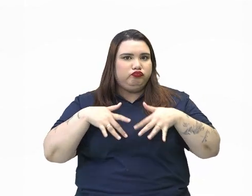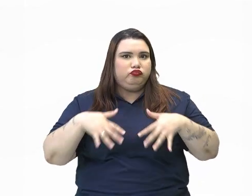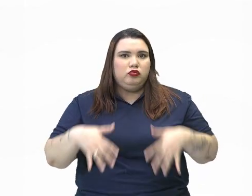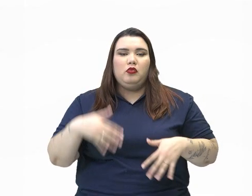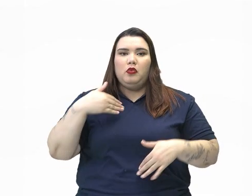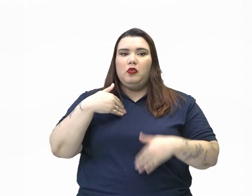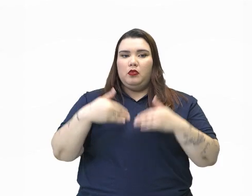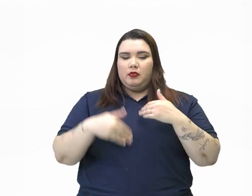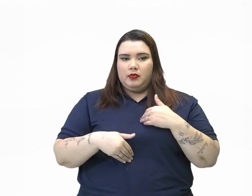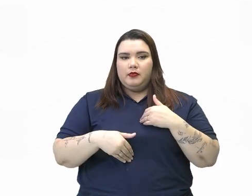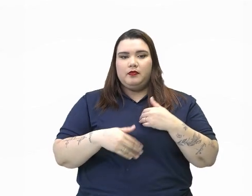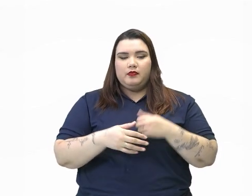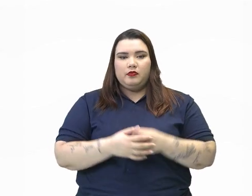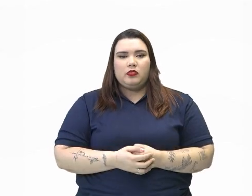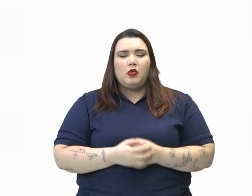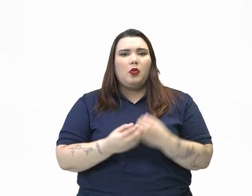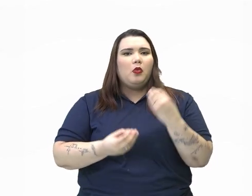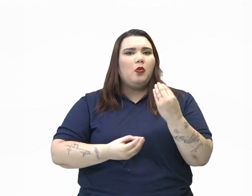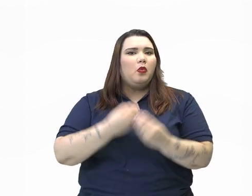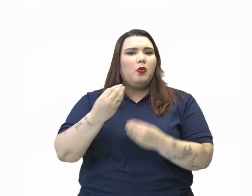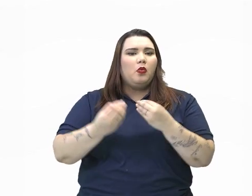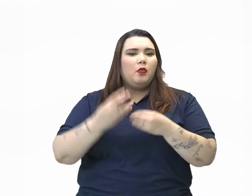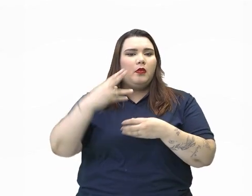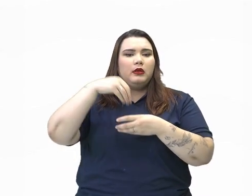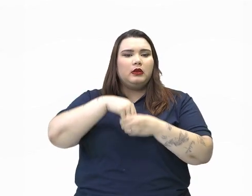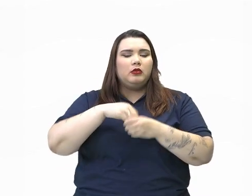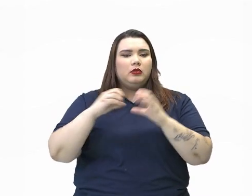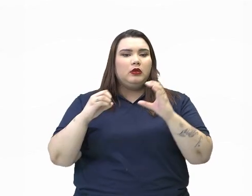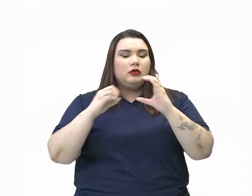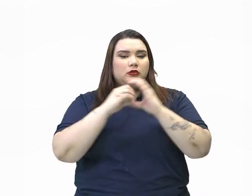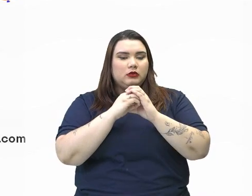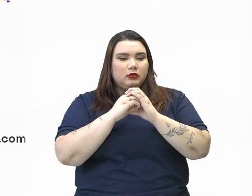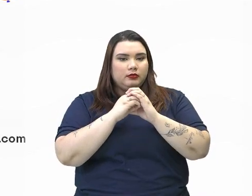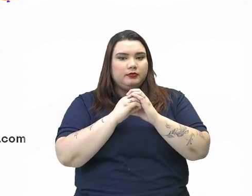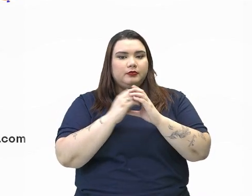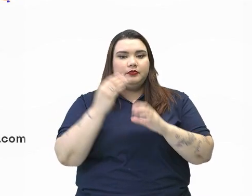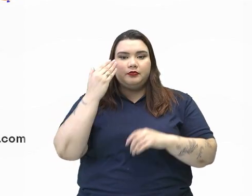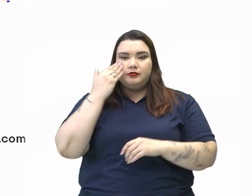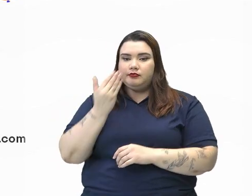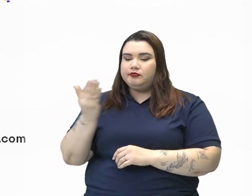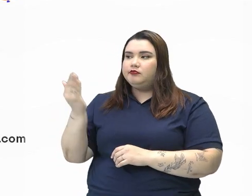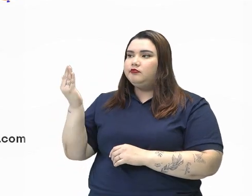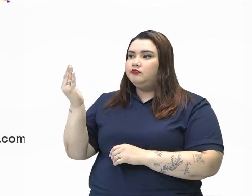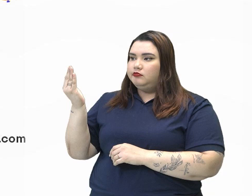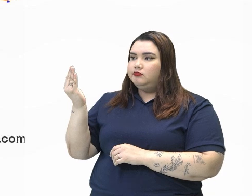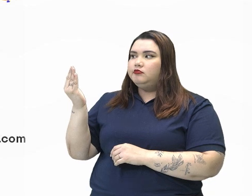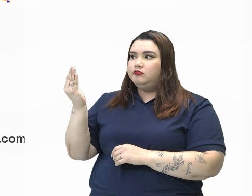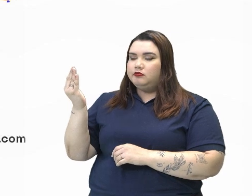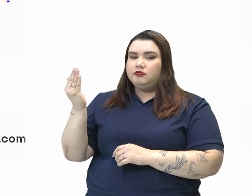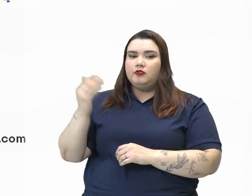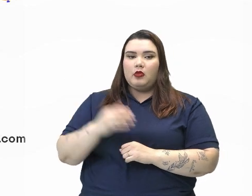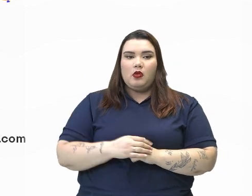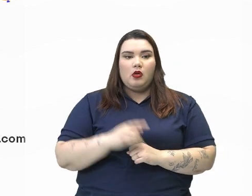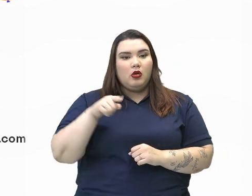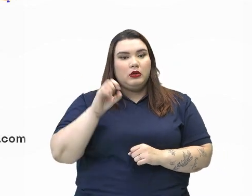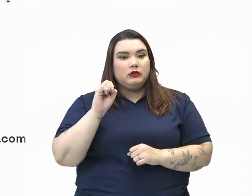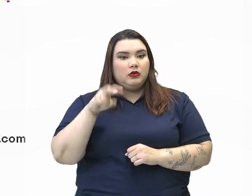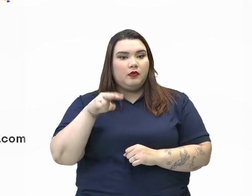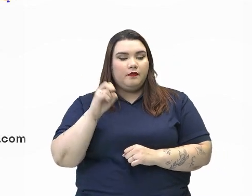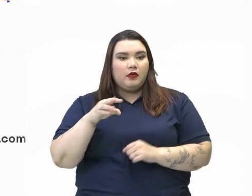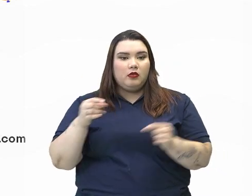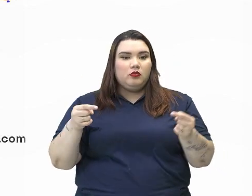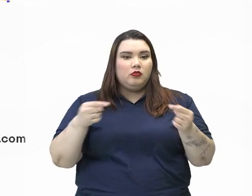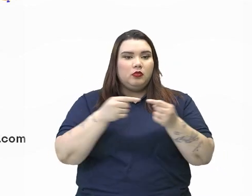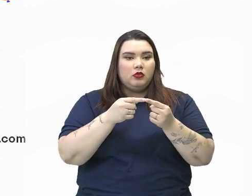pessoas. Vamos relembrar como é que ele age dentro da célula. Observe aí nesse esquema que o vírus ele vai introduzir o seu